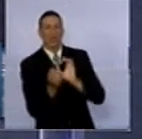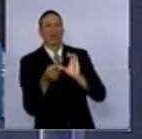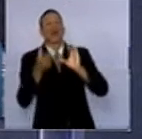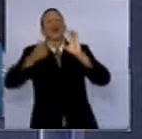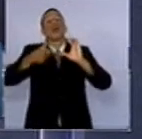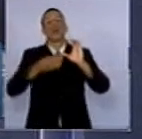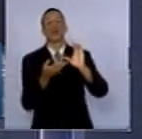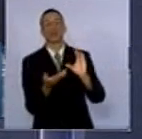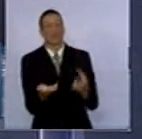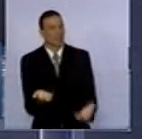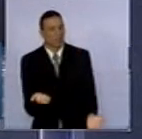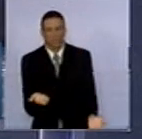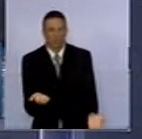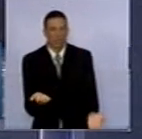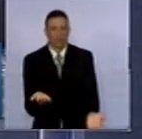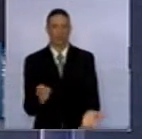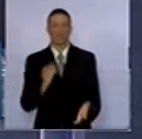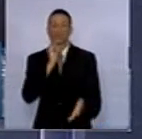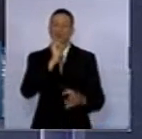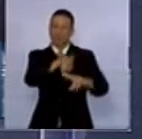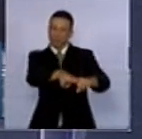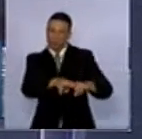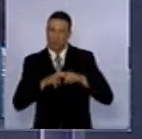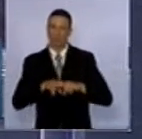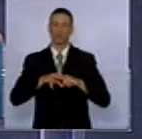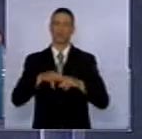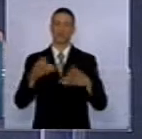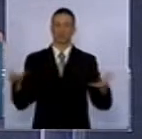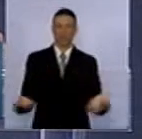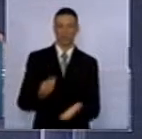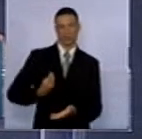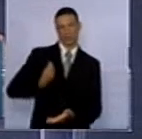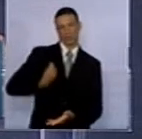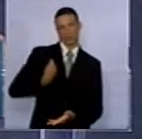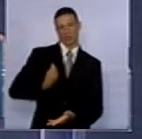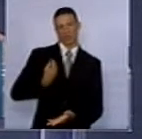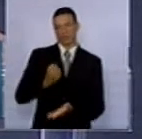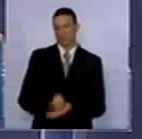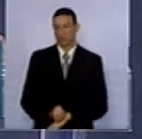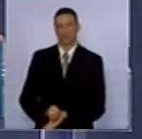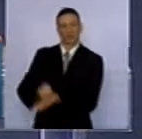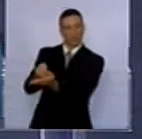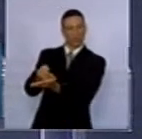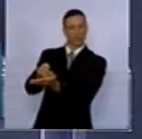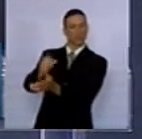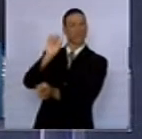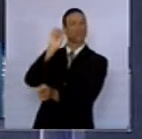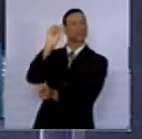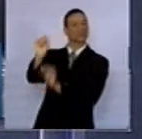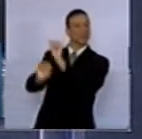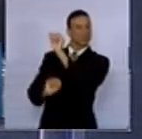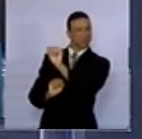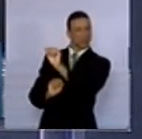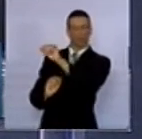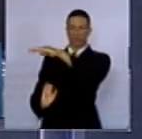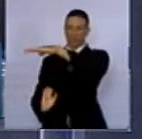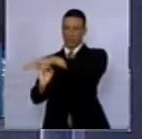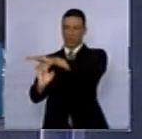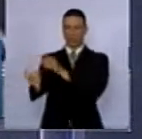é é por isso que nós estamos aqui é por isso que nós apoiamos efetivamente a questão das